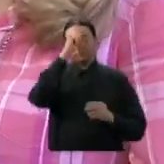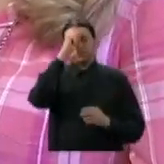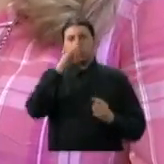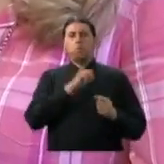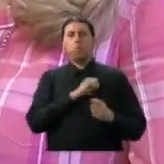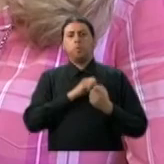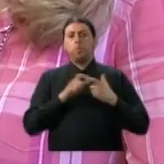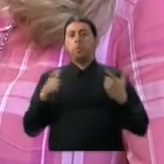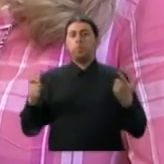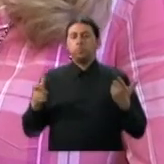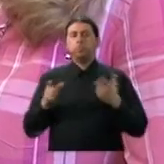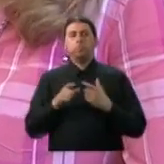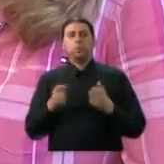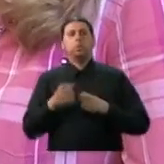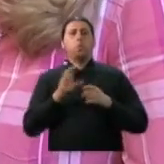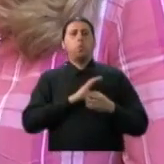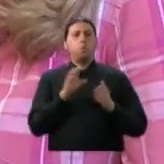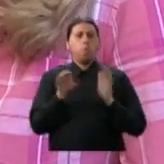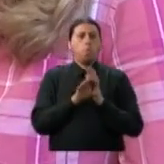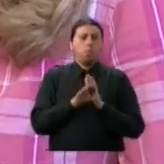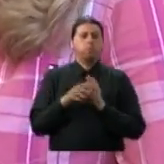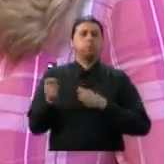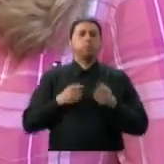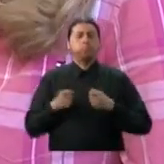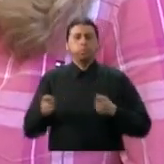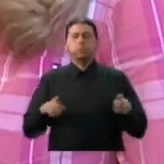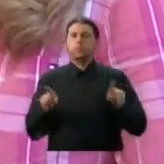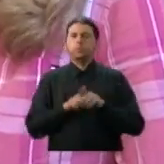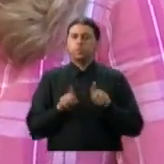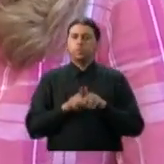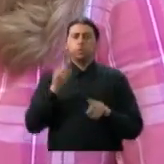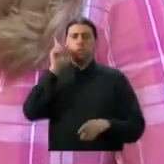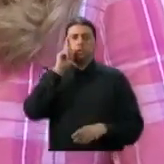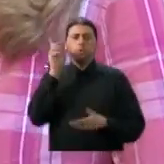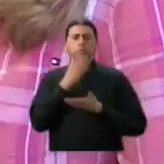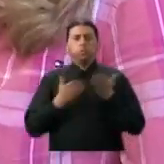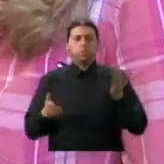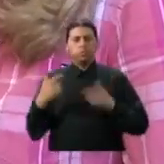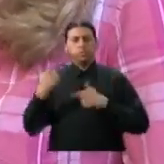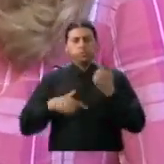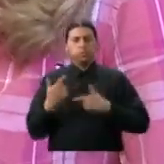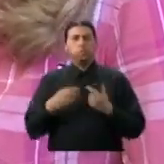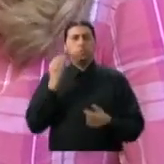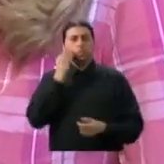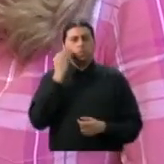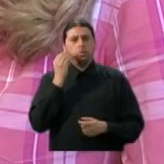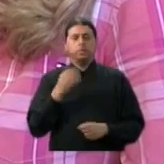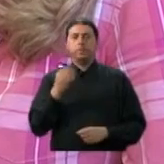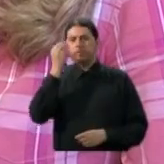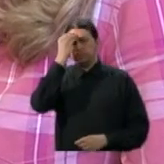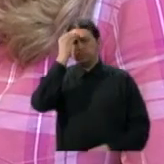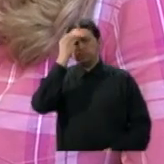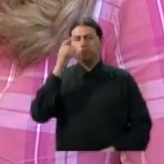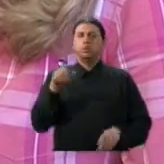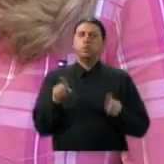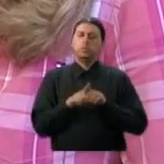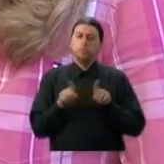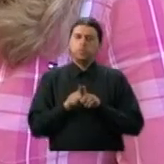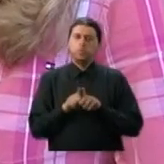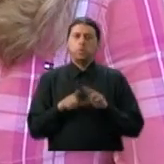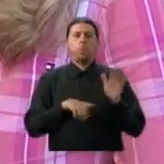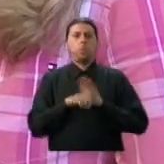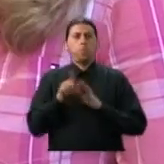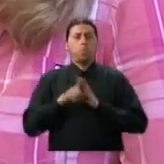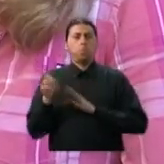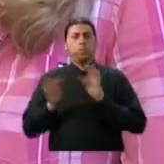exames, enfim, dias de perdidos de trabalho, né? Então, avalia-se esse critério.